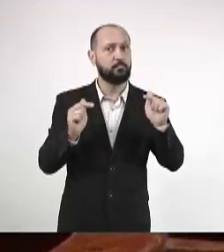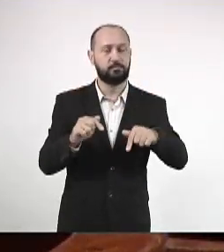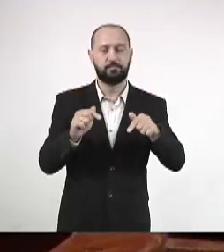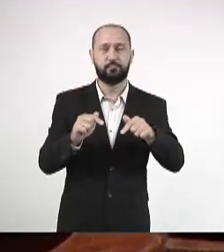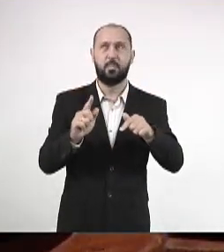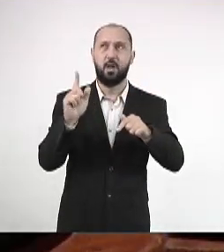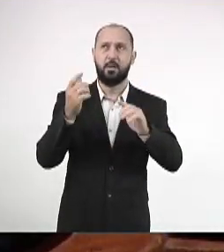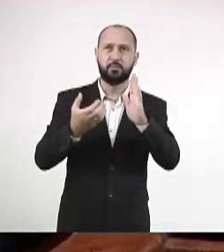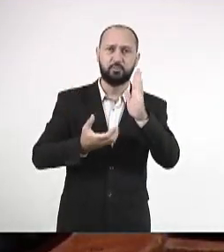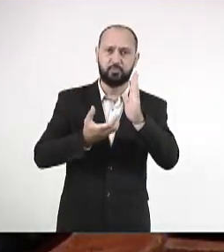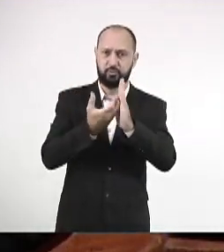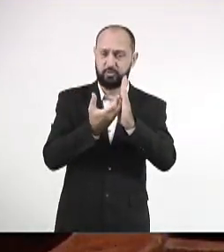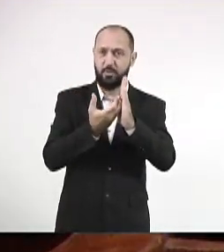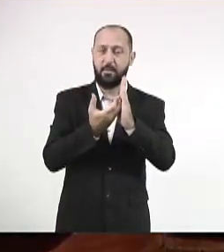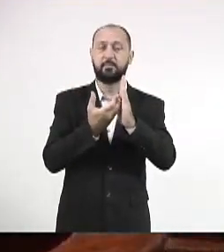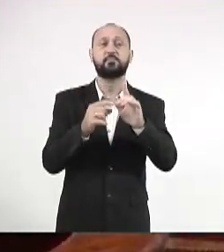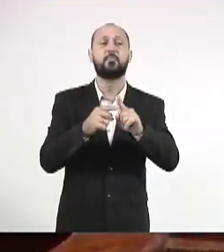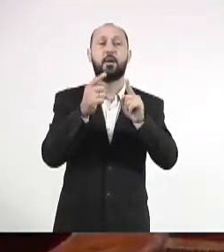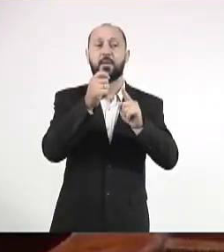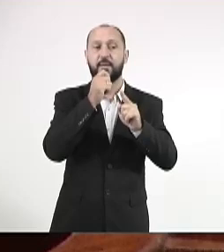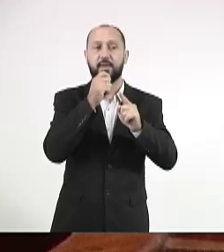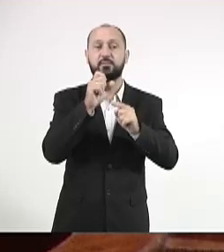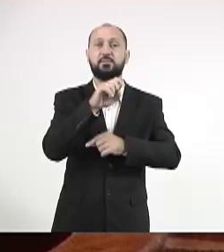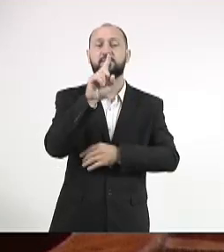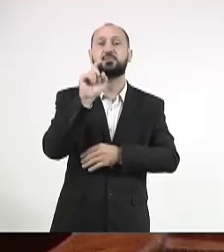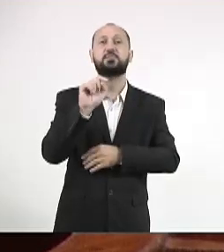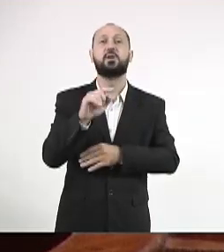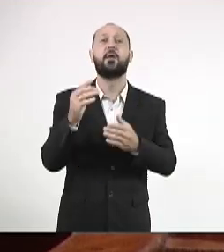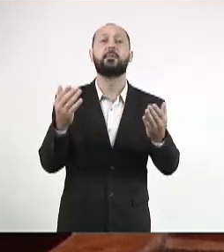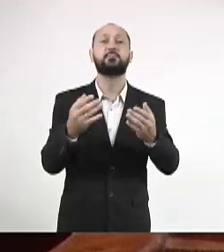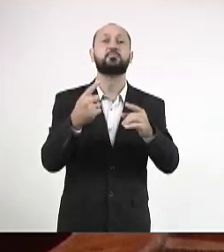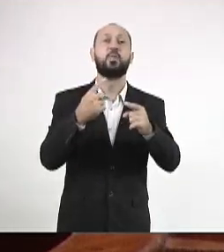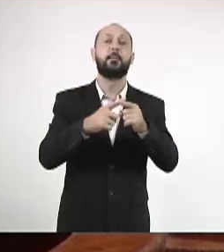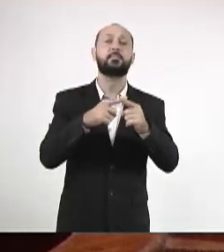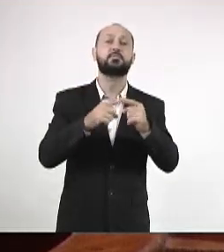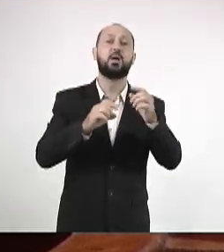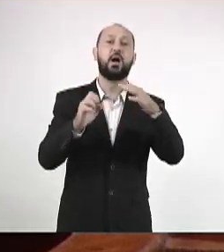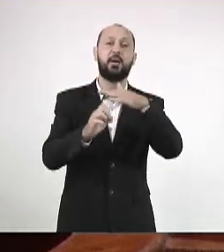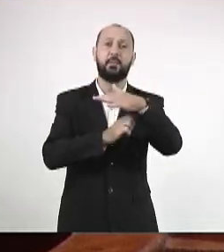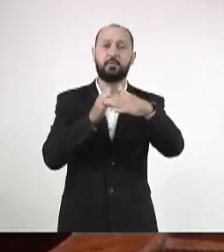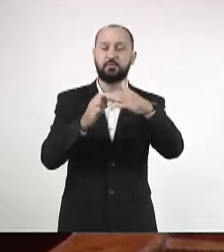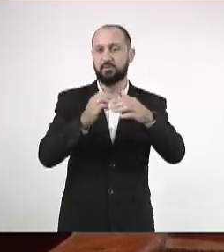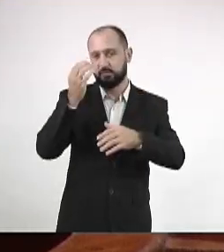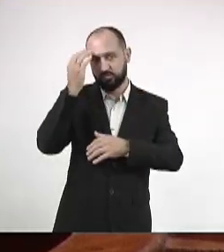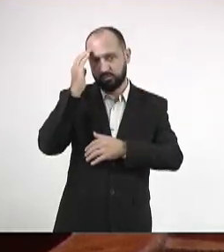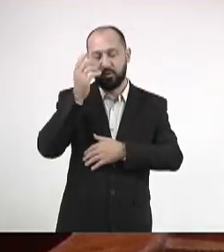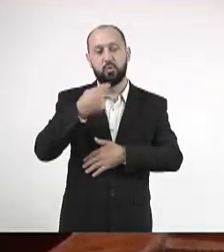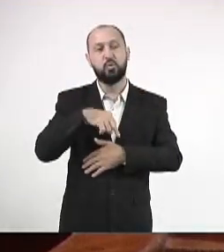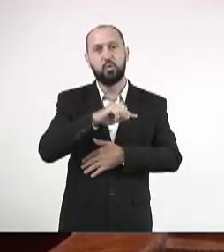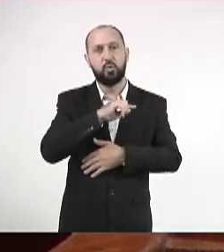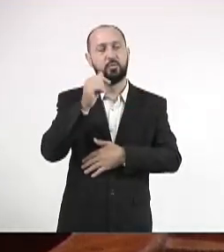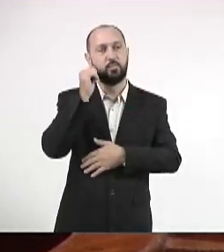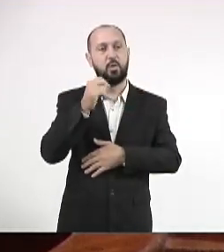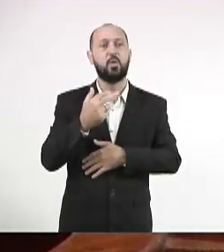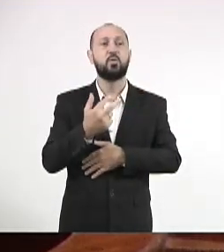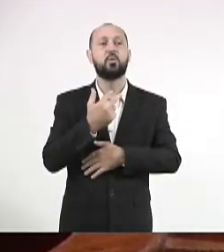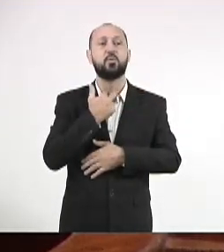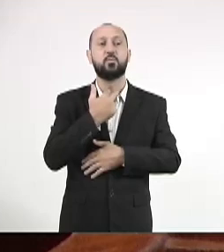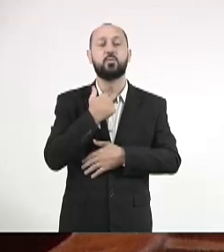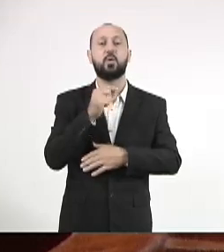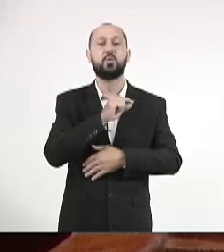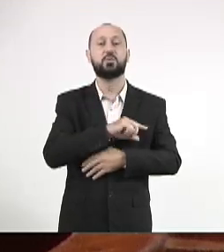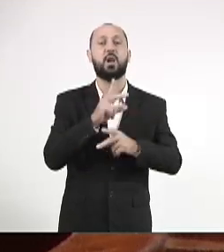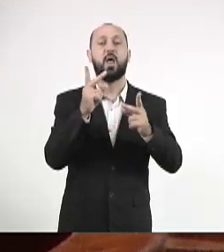no Congresso Nacional, mas que está sendo questionado, porque as grandes empresas entendem que nós, mulheres, não podemos ter o